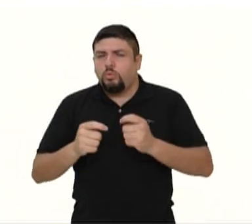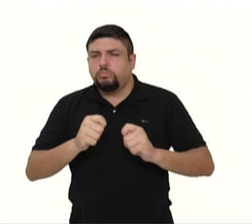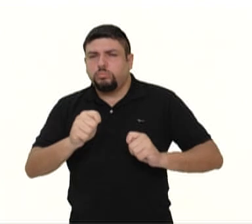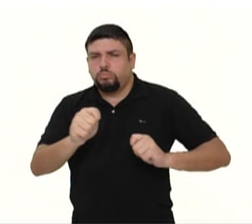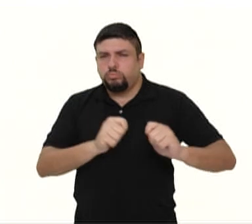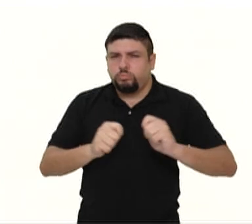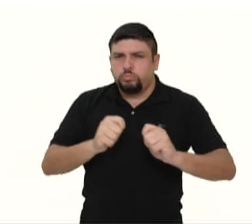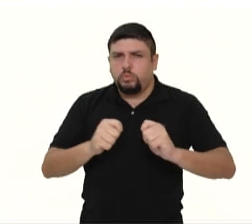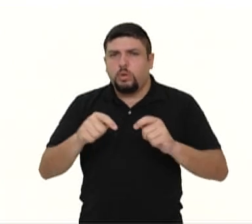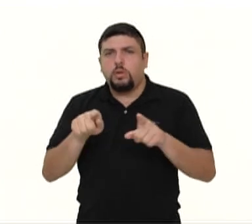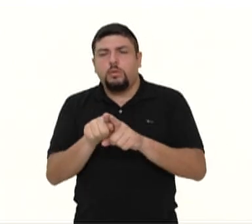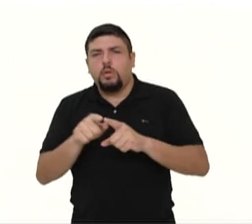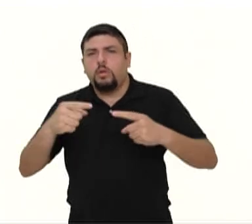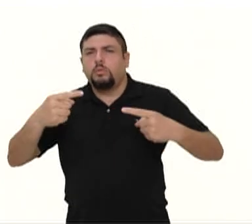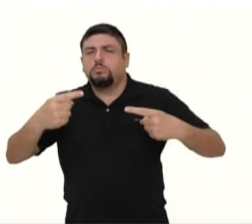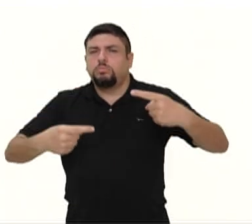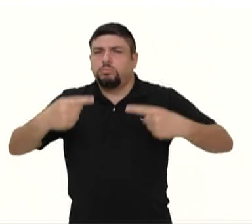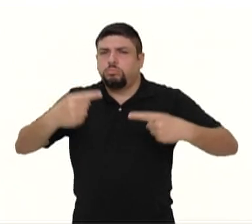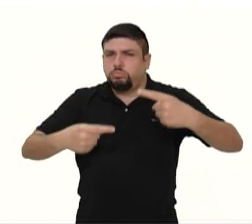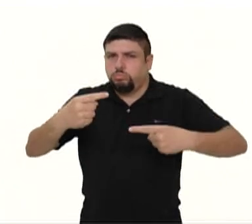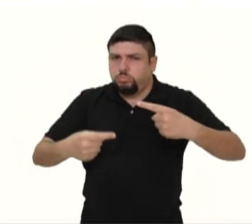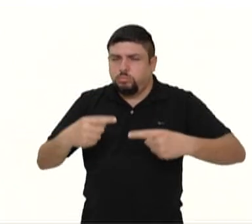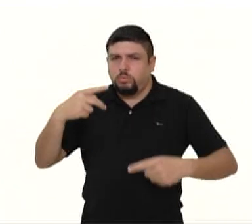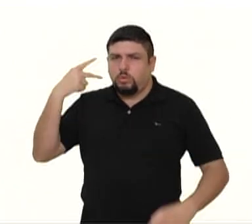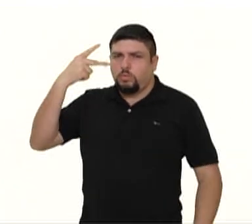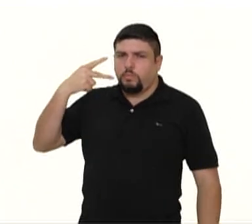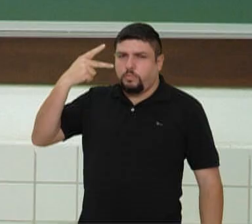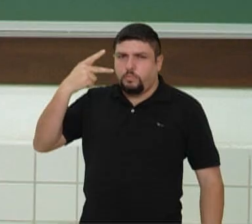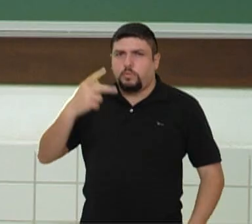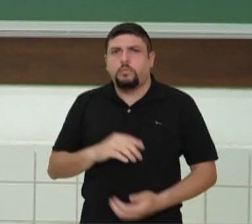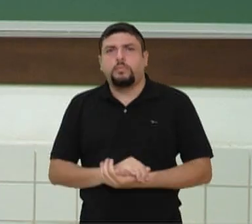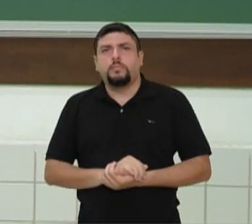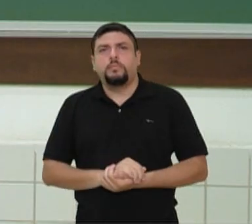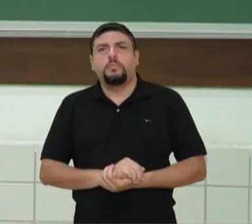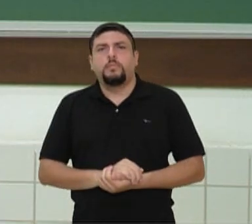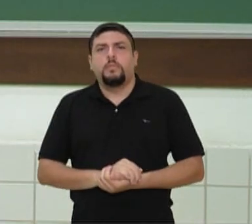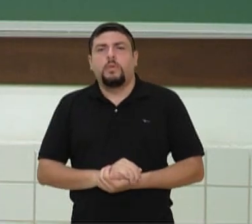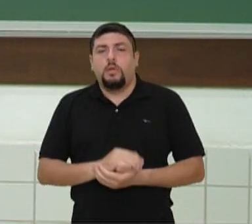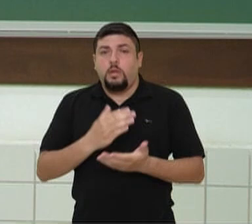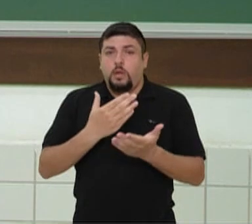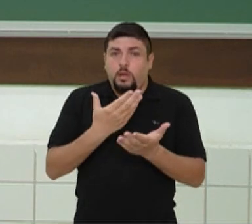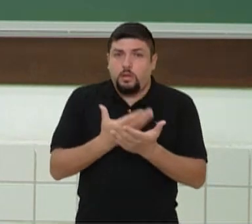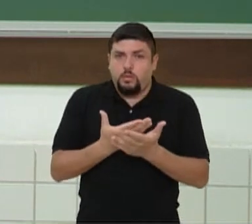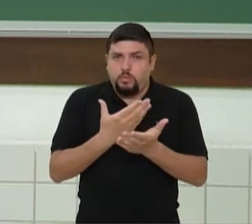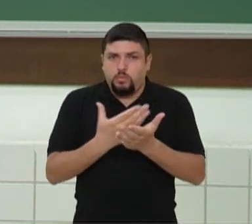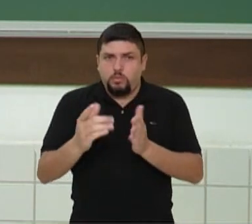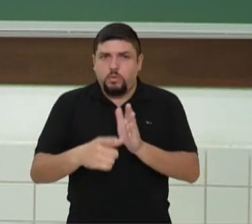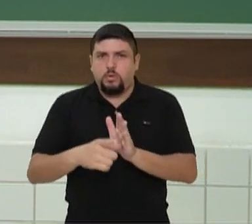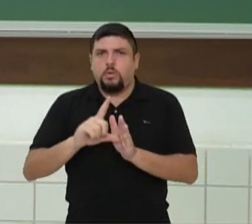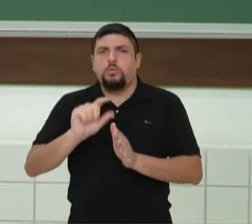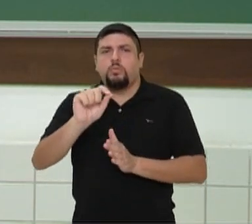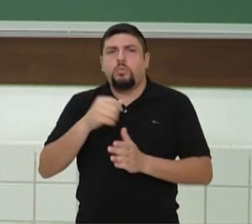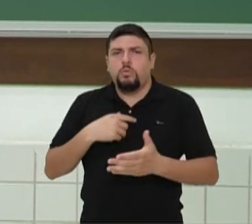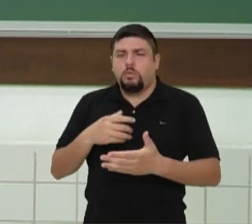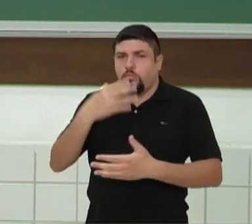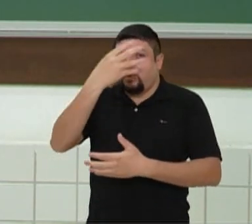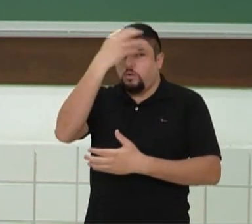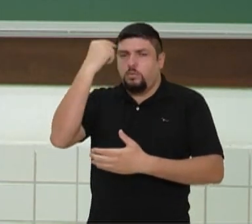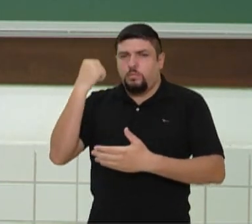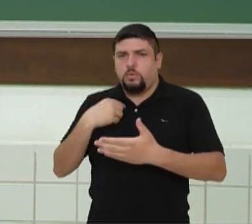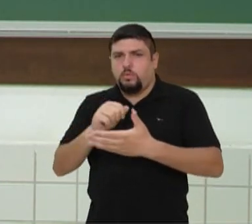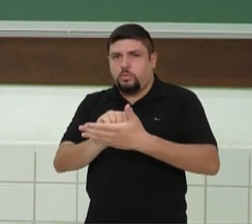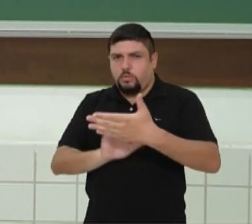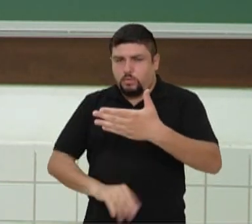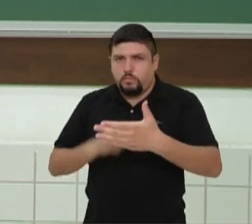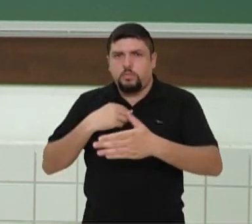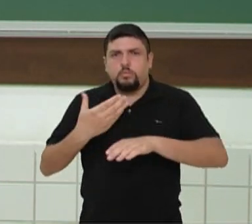políticos que se relacionam com essas manifestações culturais. Antes de darmos início à aula, não se esqueça de fazer as atividades, poste elas no